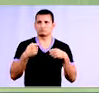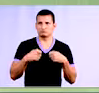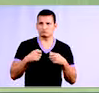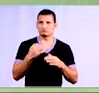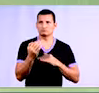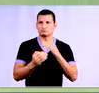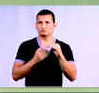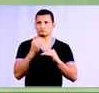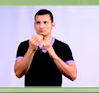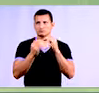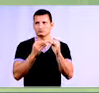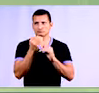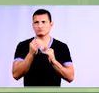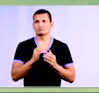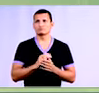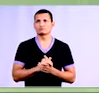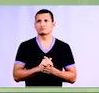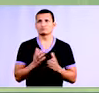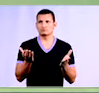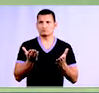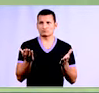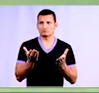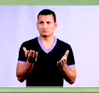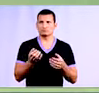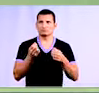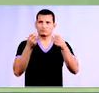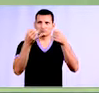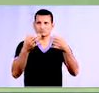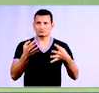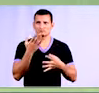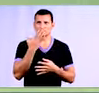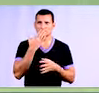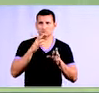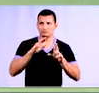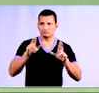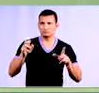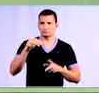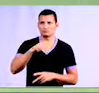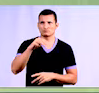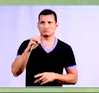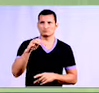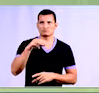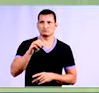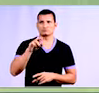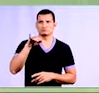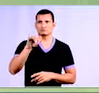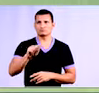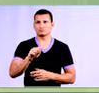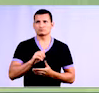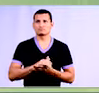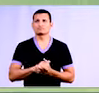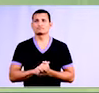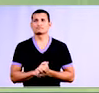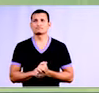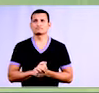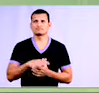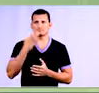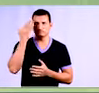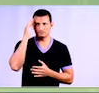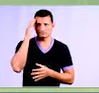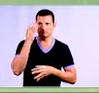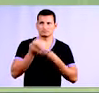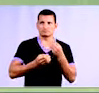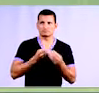hardware, né? Agora vamos falar sobre os tipos de memória. Bem, para entender como funciona